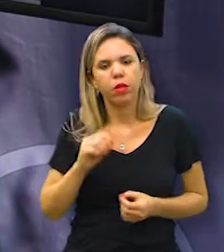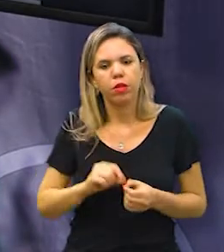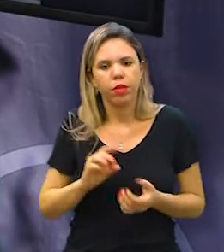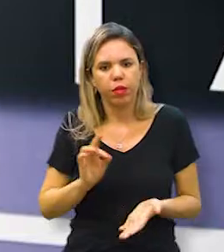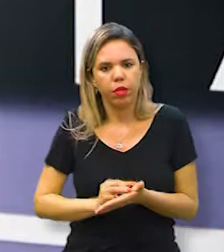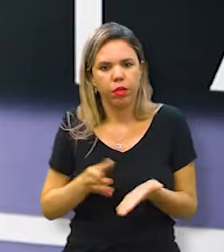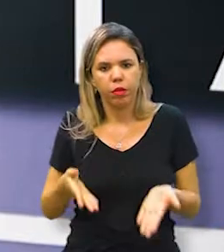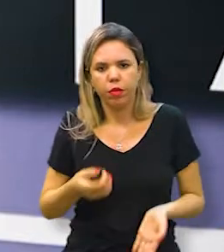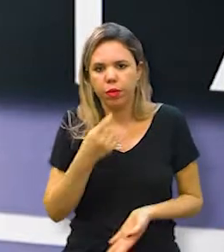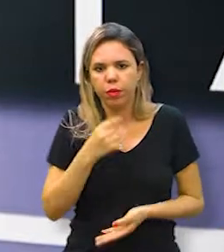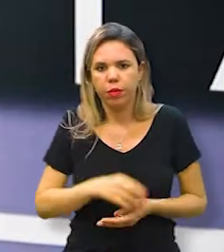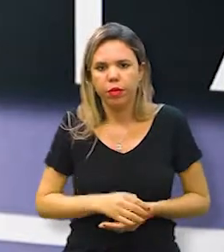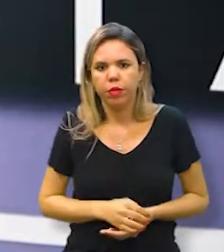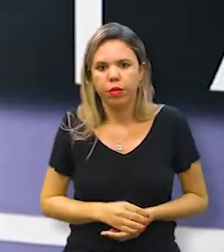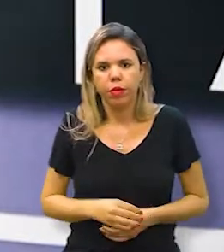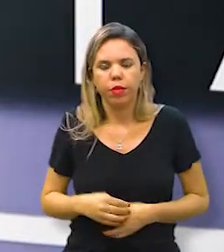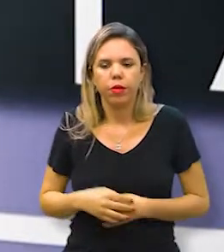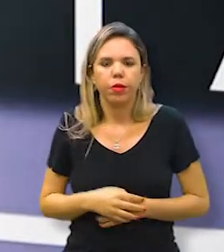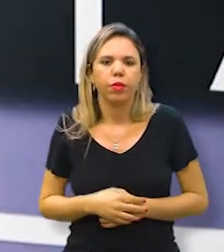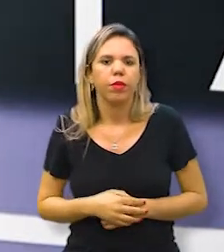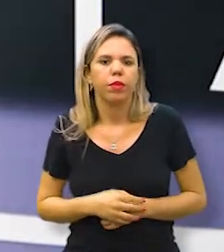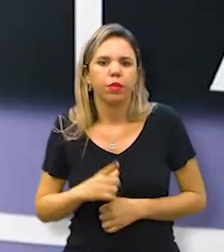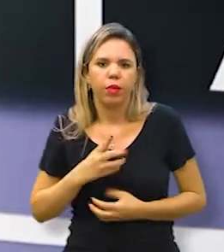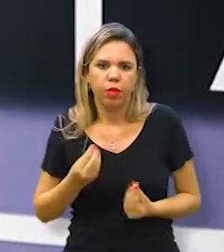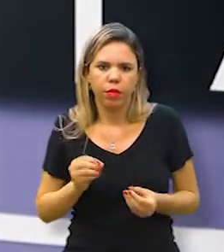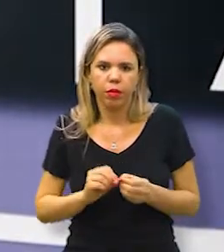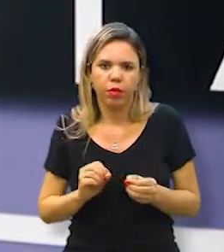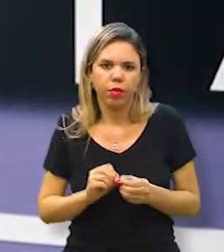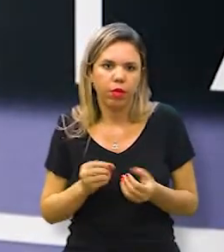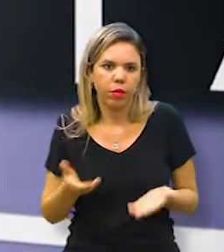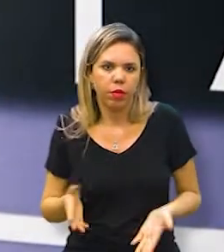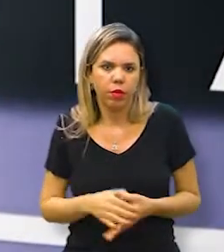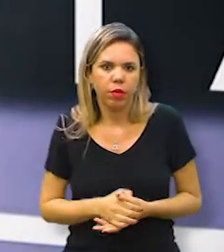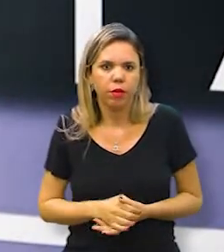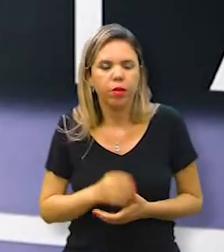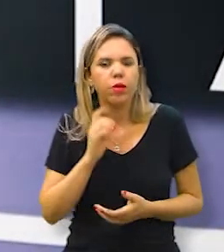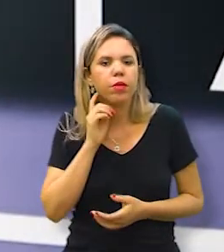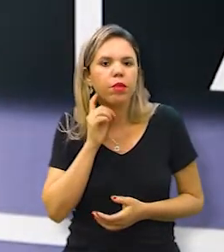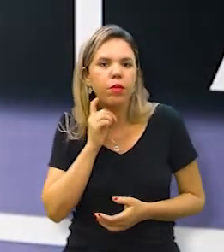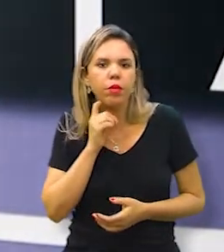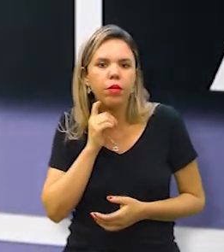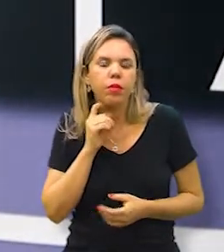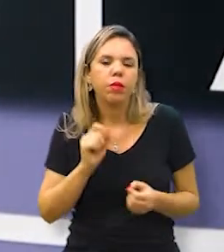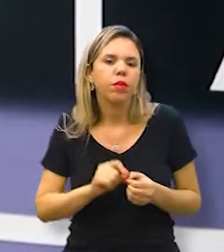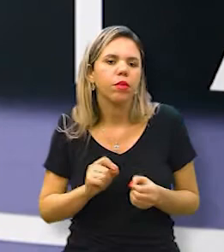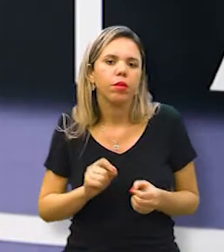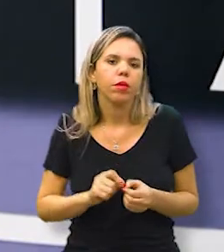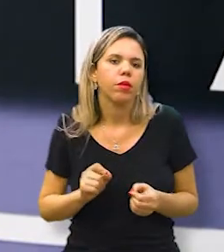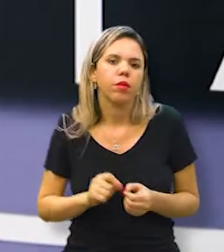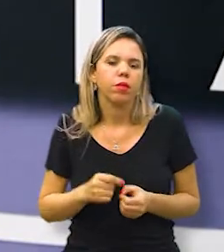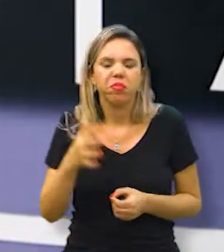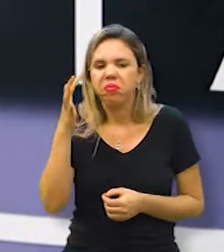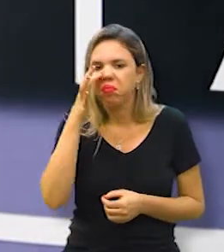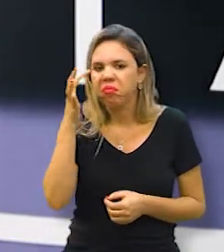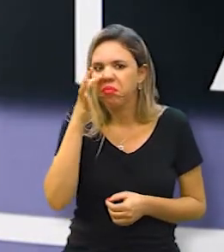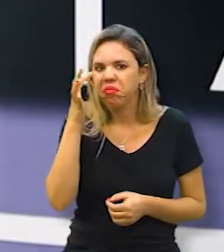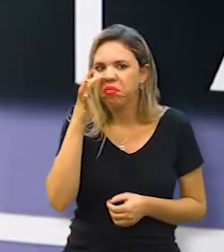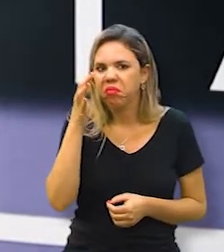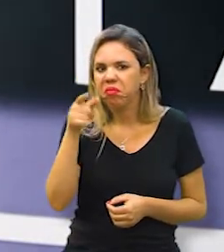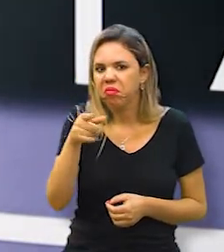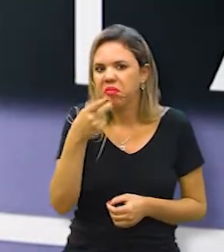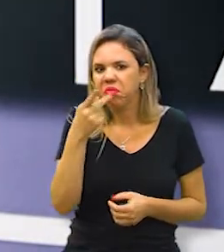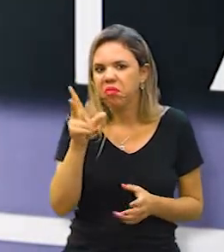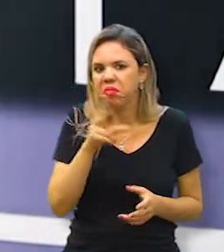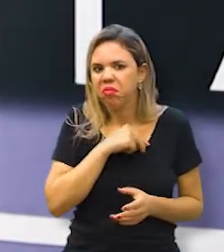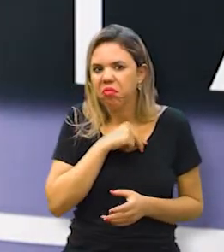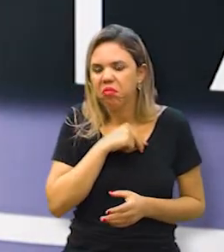efetivado aqui em Campinas. Tem muito a ser feito, né? Agora, Cida, eu fiquei muito encantada com o que a senhora falou